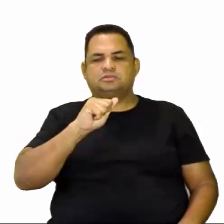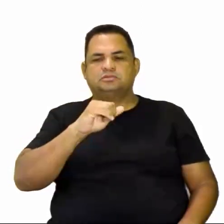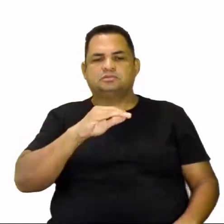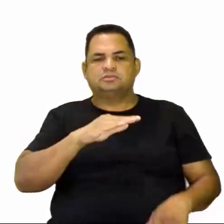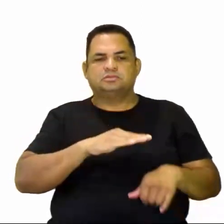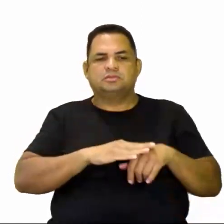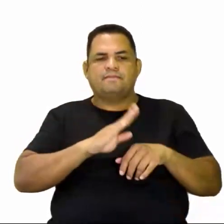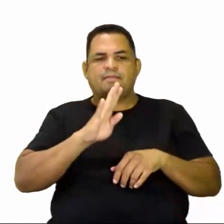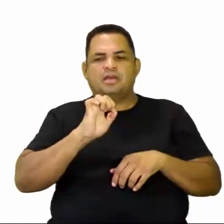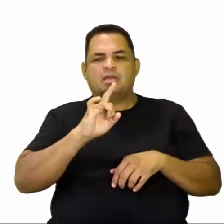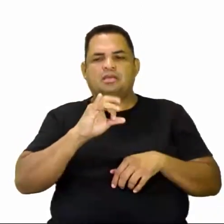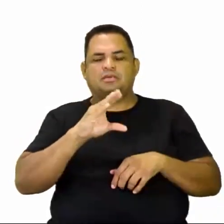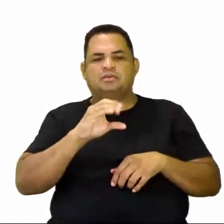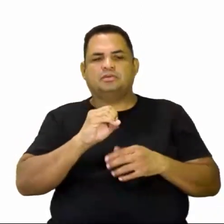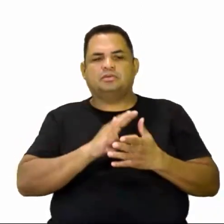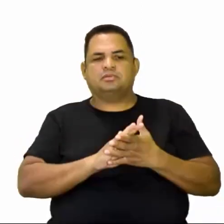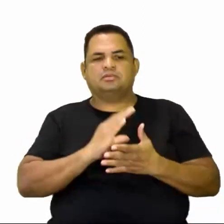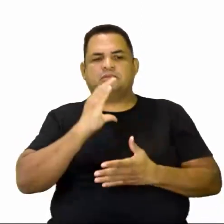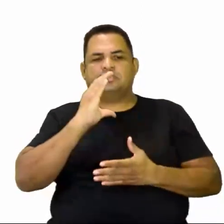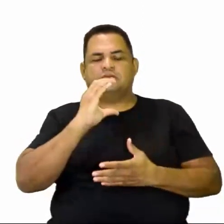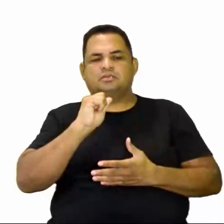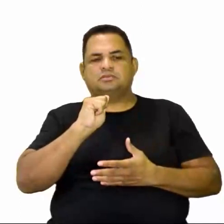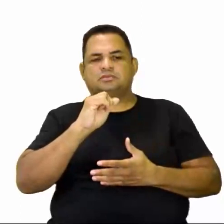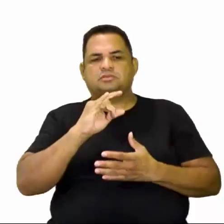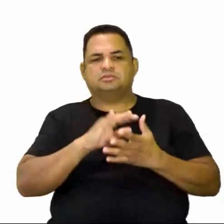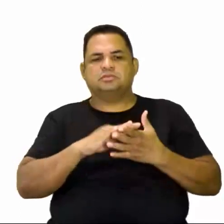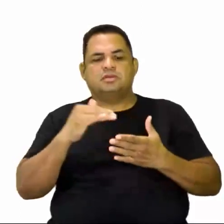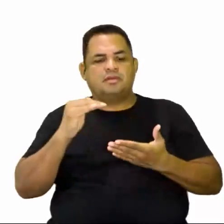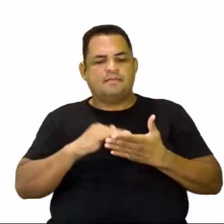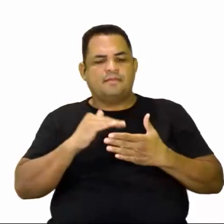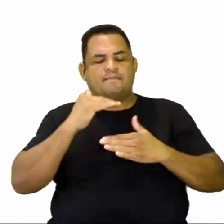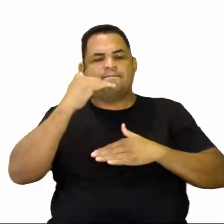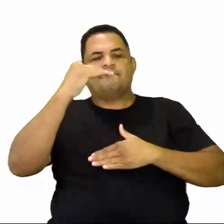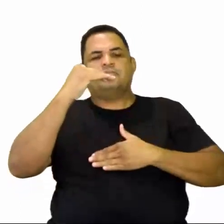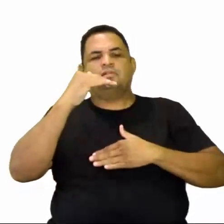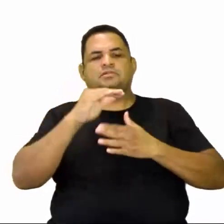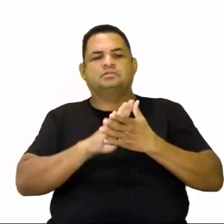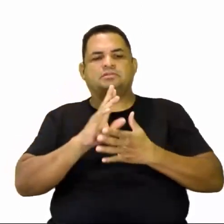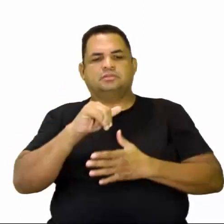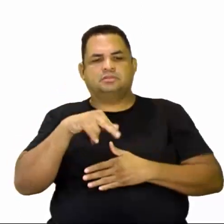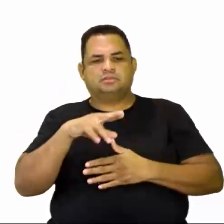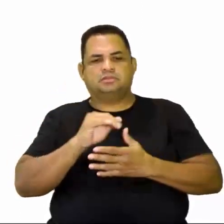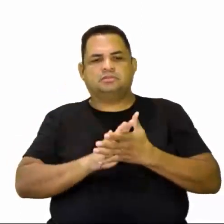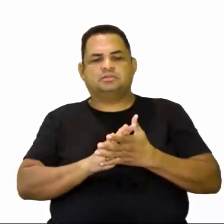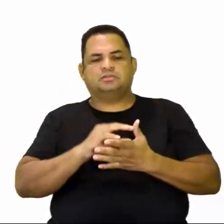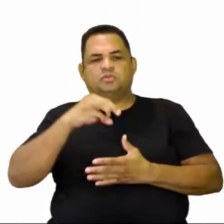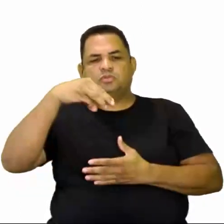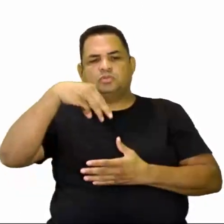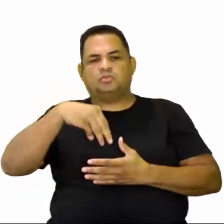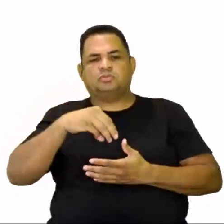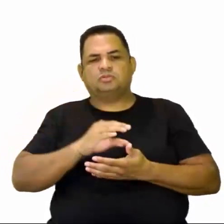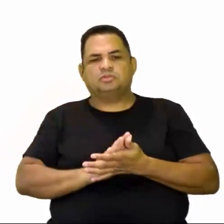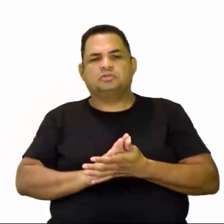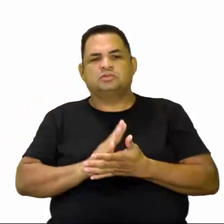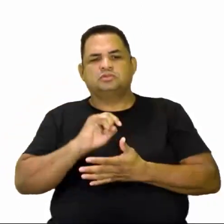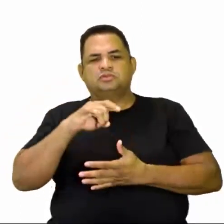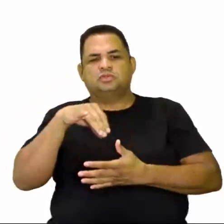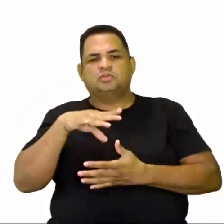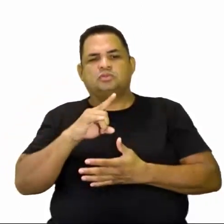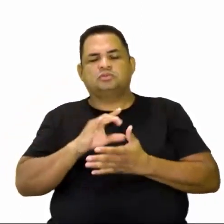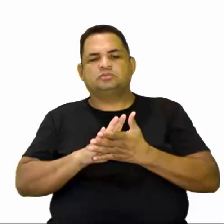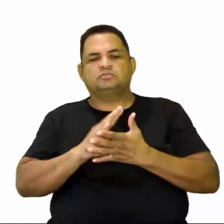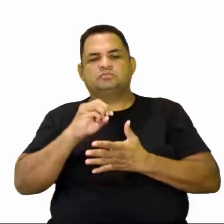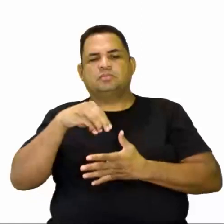O bário é mais reativo do que o cálcio. O cálcio mais reativo do que o sódio. Sódio mais reativo do que